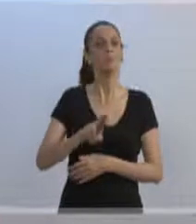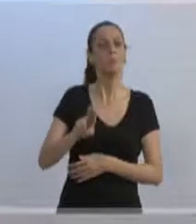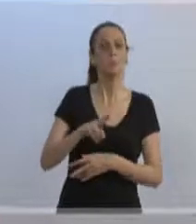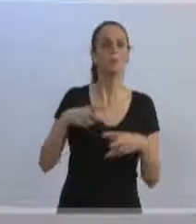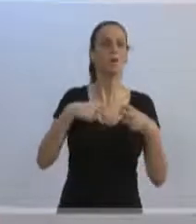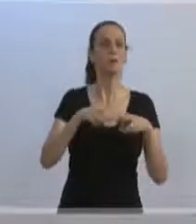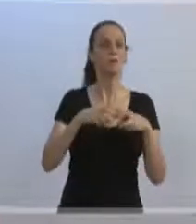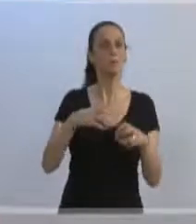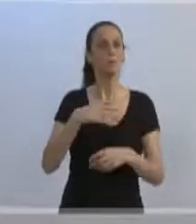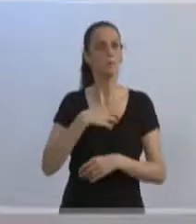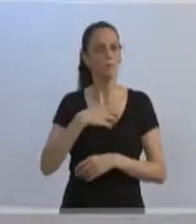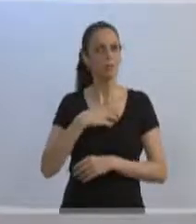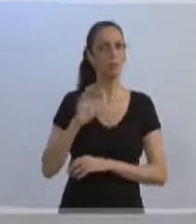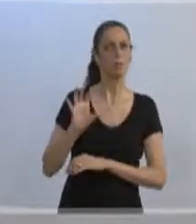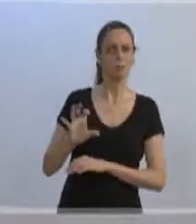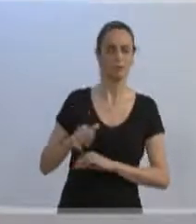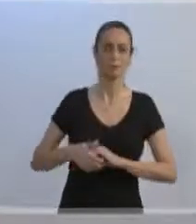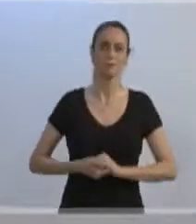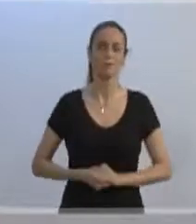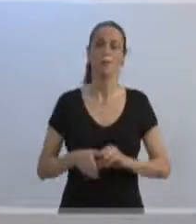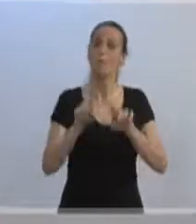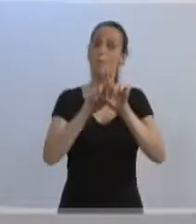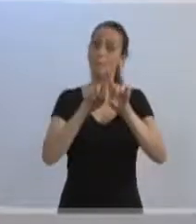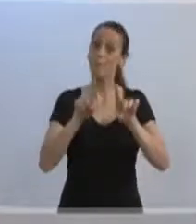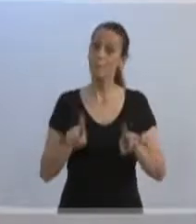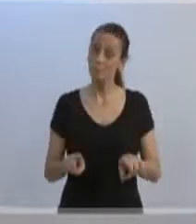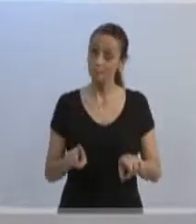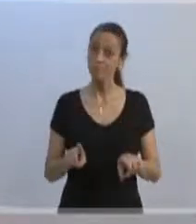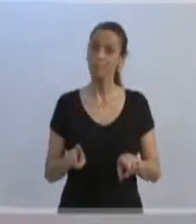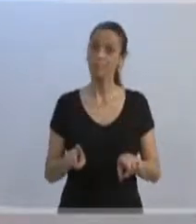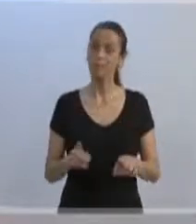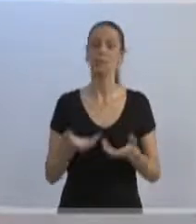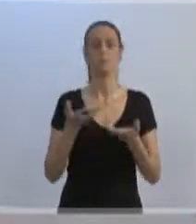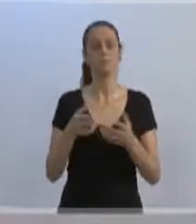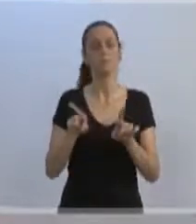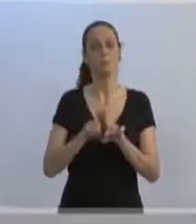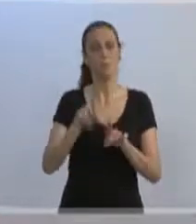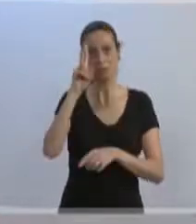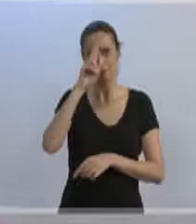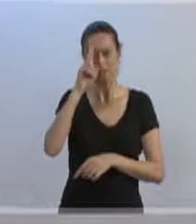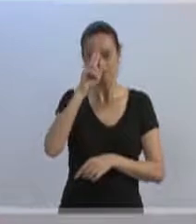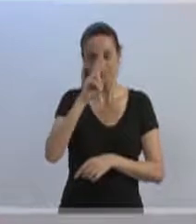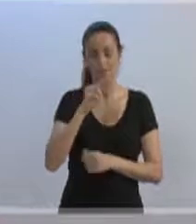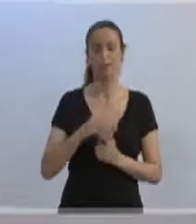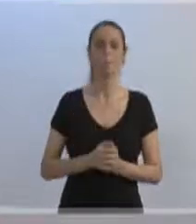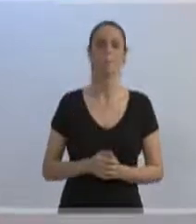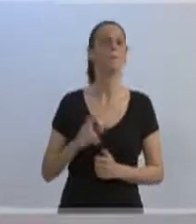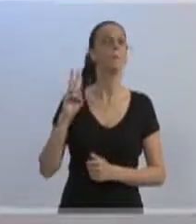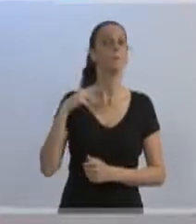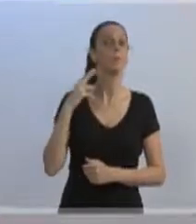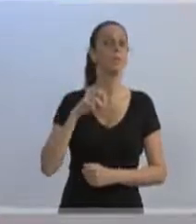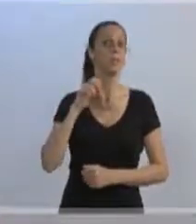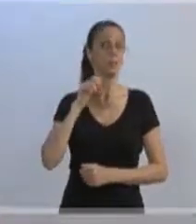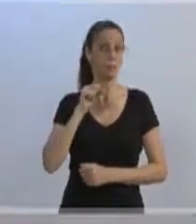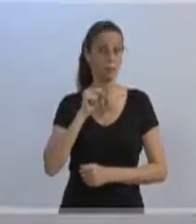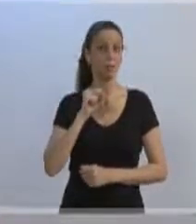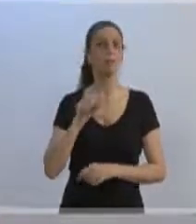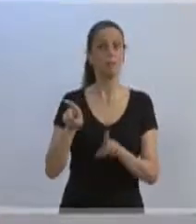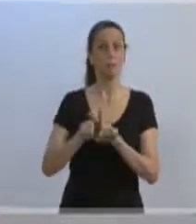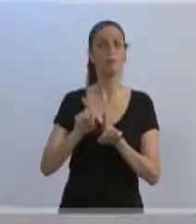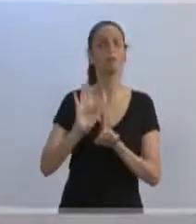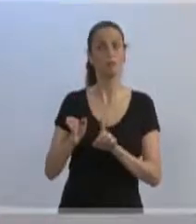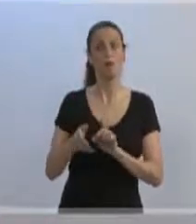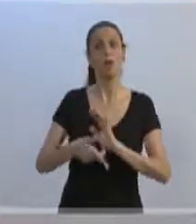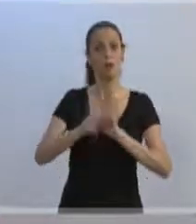município de blumenau mas quero aqui lembrar também o vereador sílvio si mesma trouxe aqui o